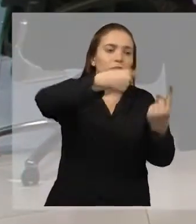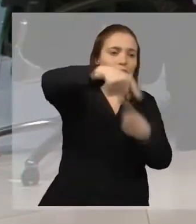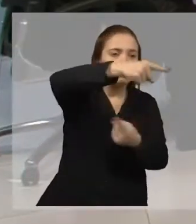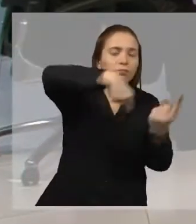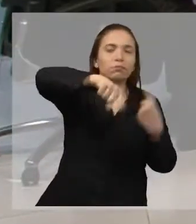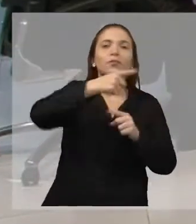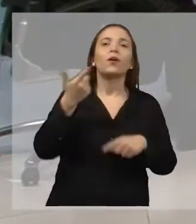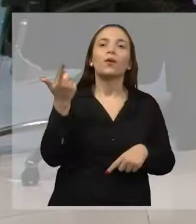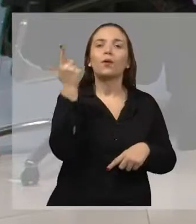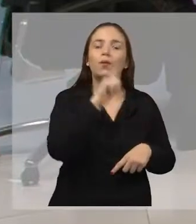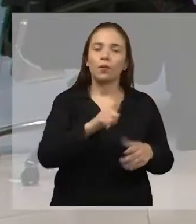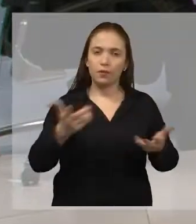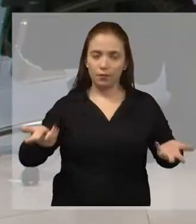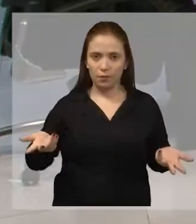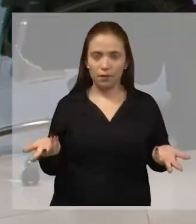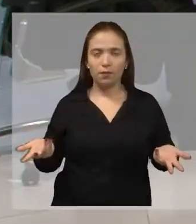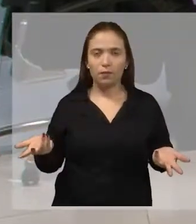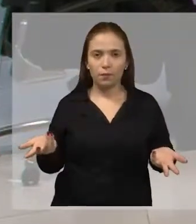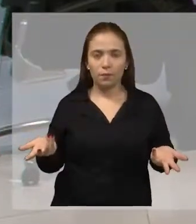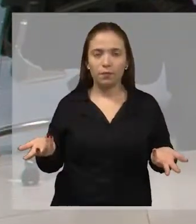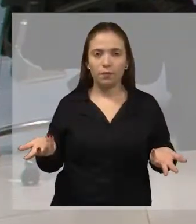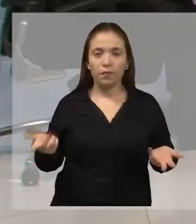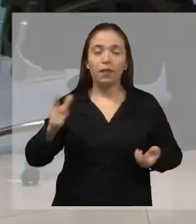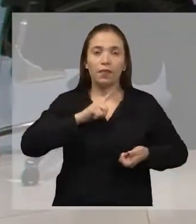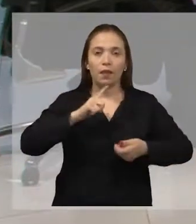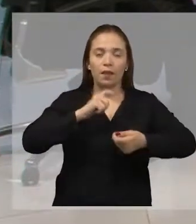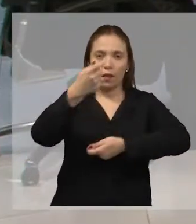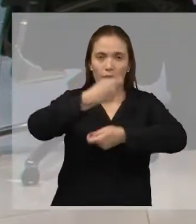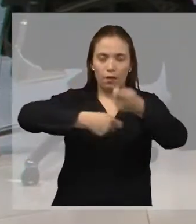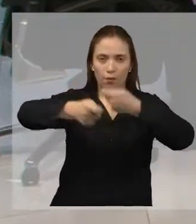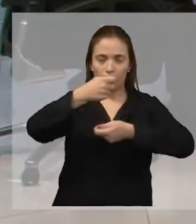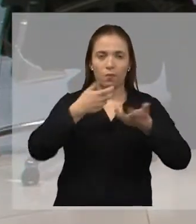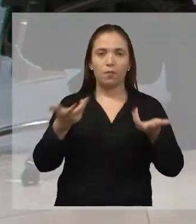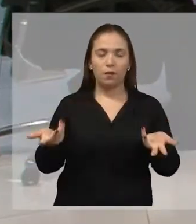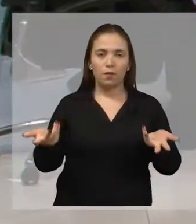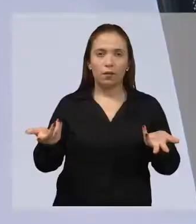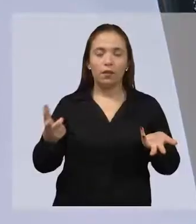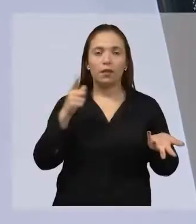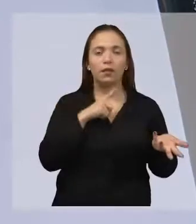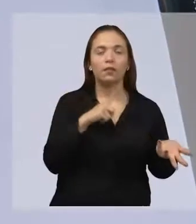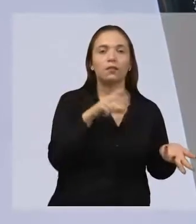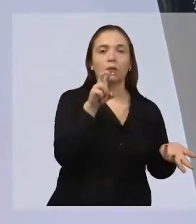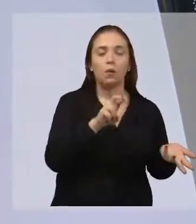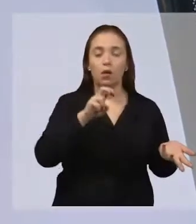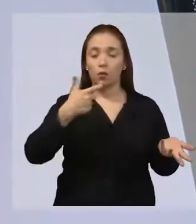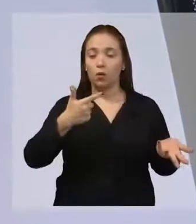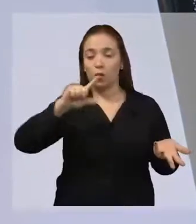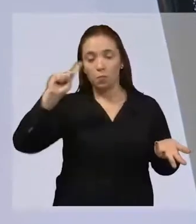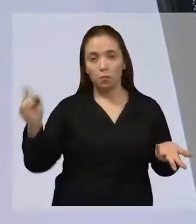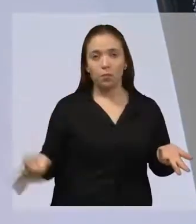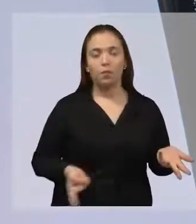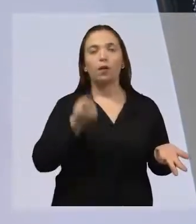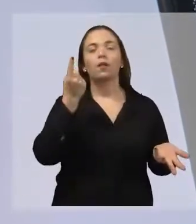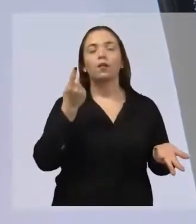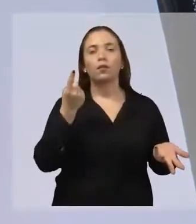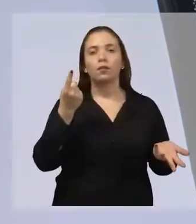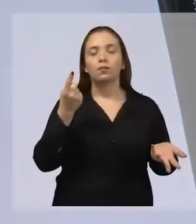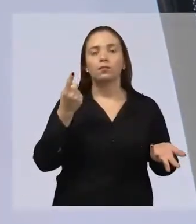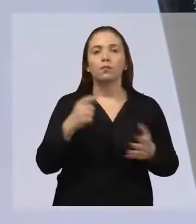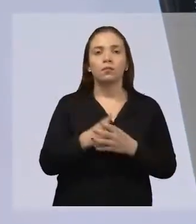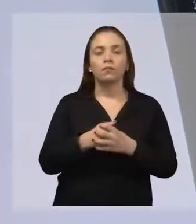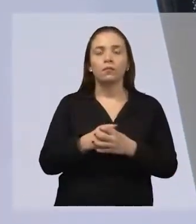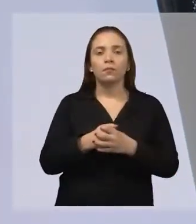centrão, né? Porque não é só o tradicional, até os recentes, os mais novos, os antigos, né? Que entram e